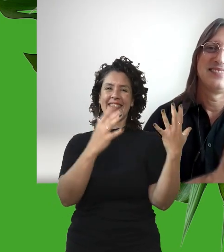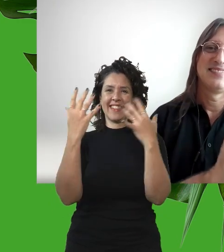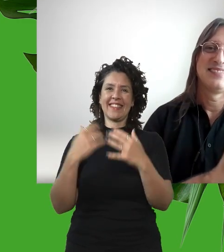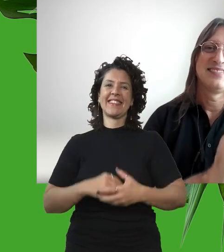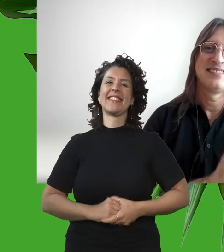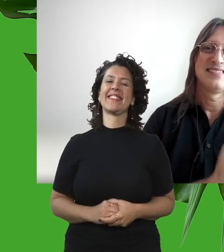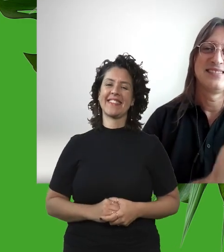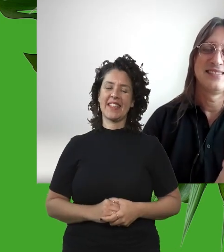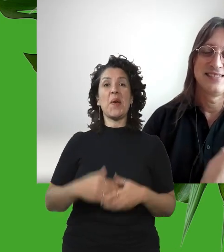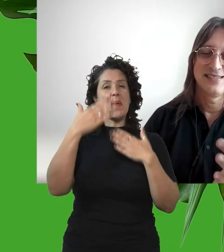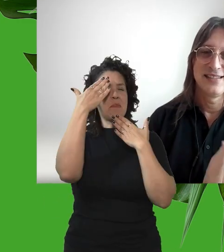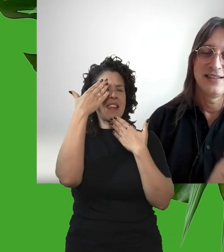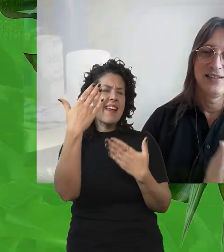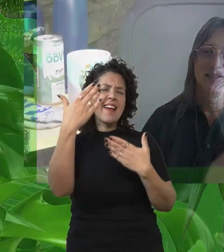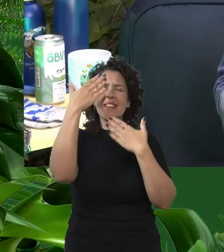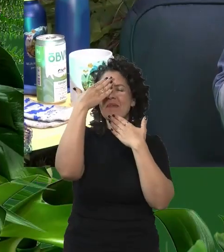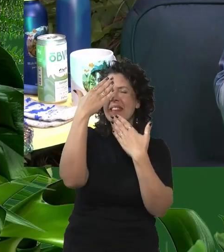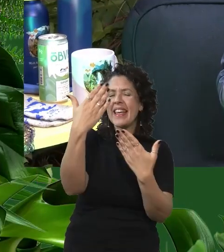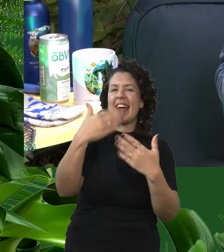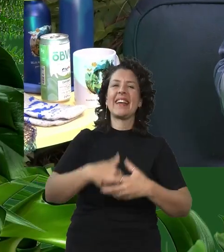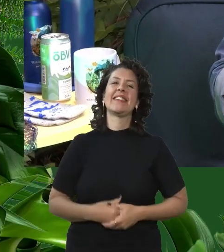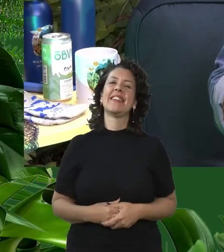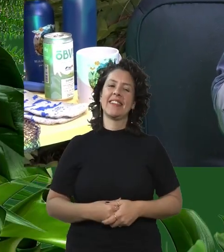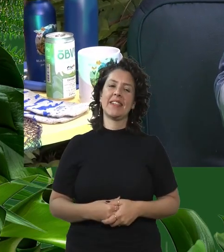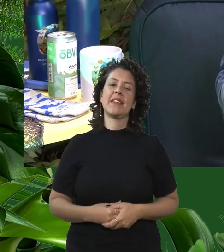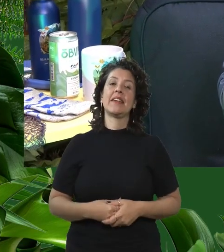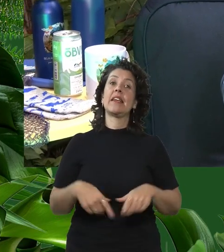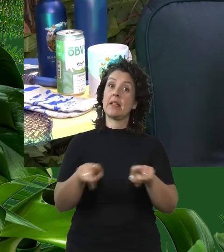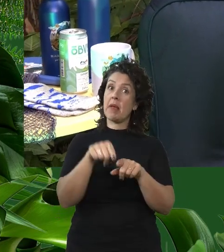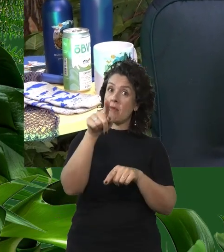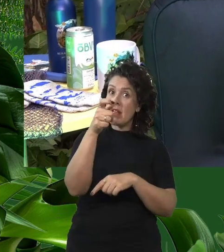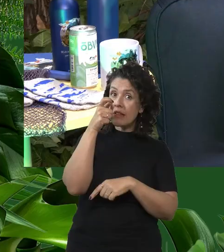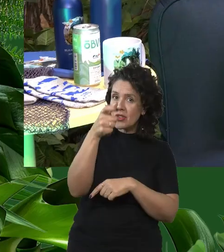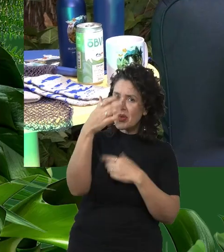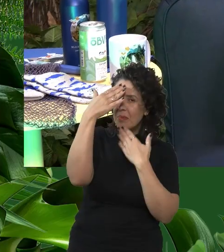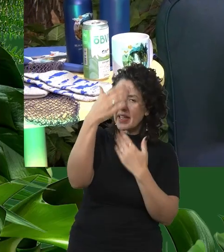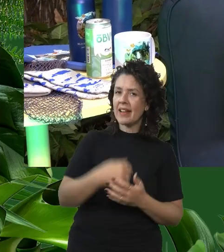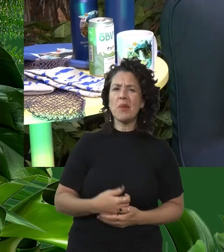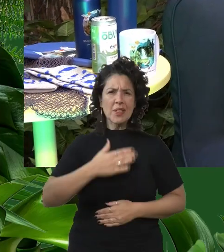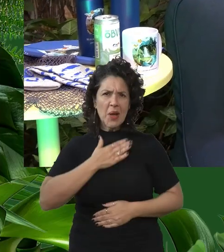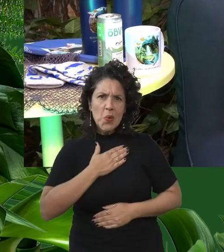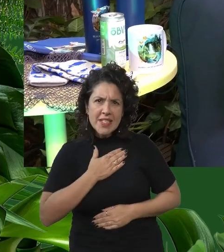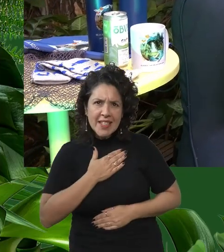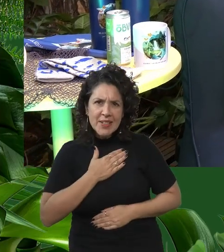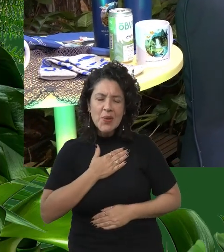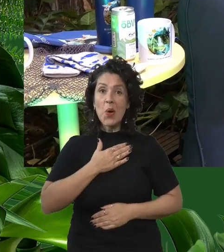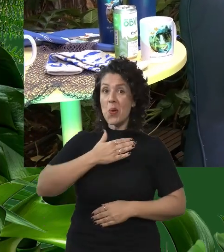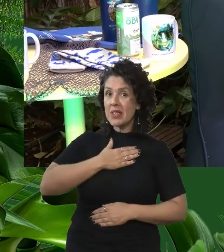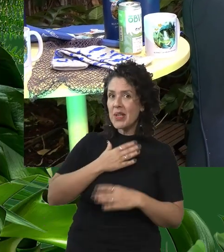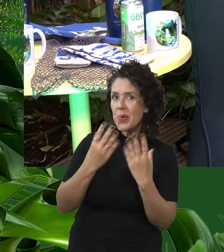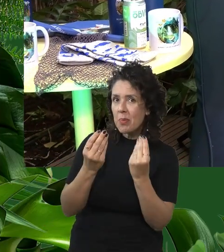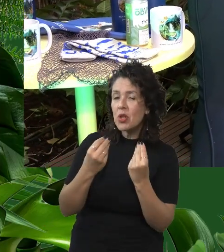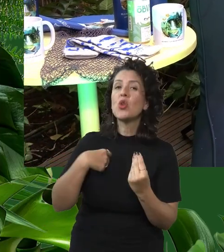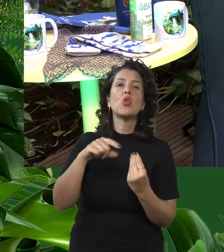Gente, muito, muito obrigado. Obrigado, Iá. Obrigado, André. Obrigado para você que está acompanhando aqui. Gente, você está gostando? Você está gostando muito? A gente está em